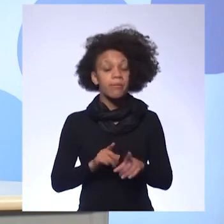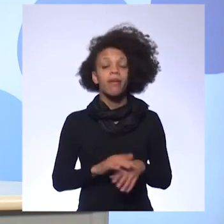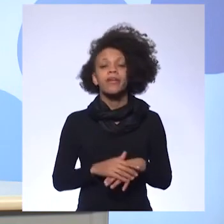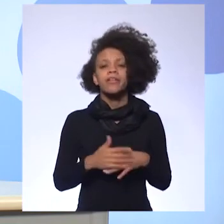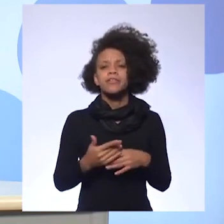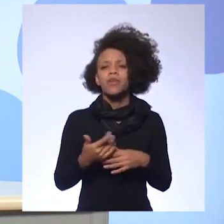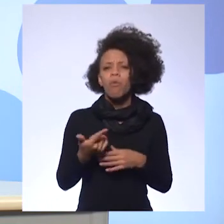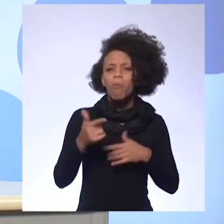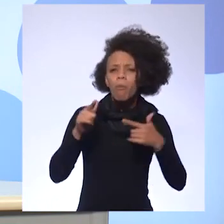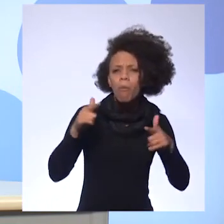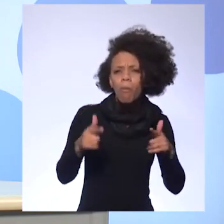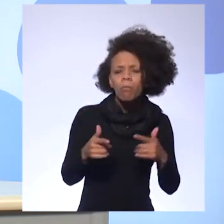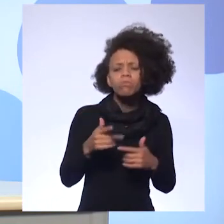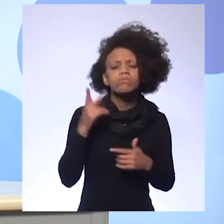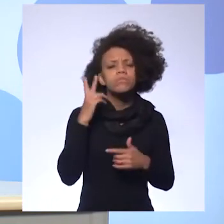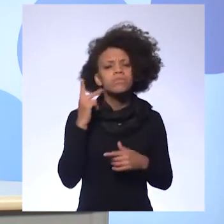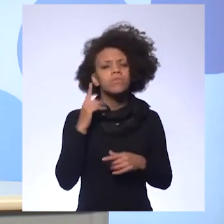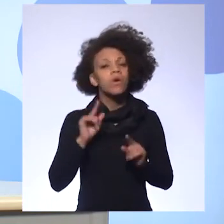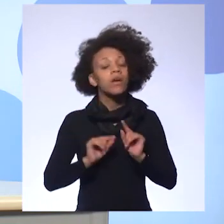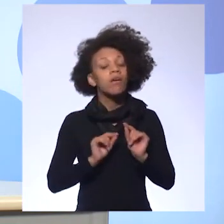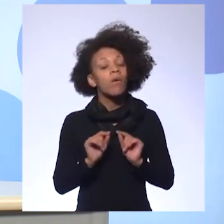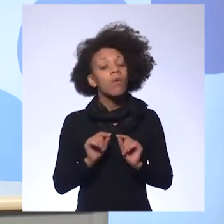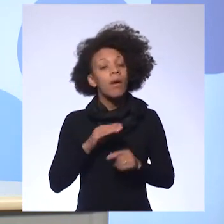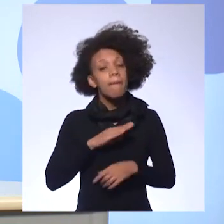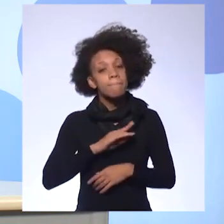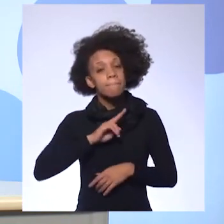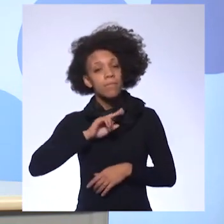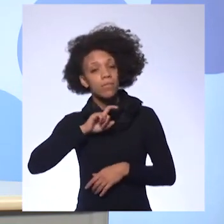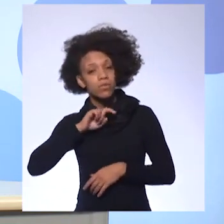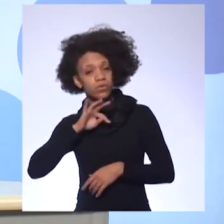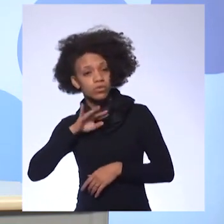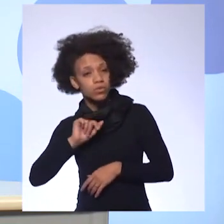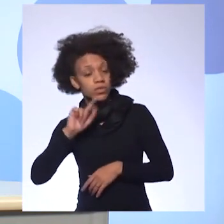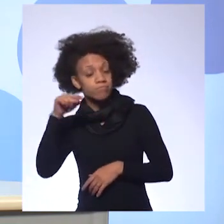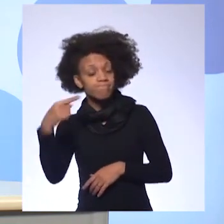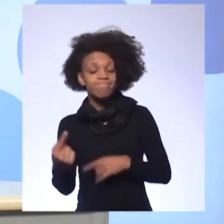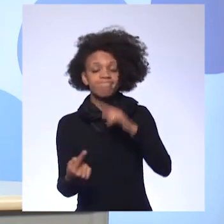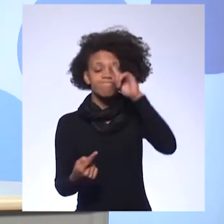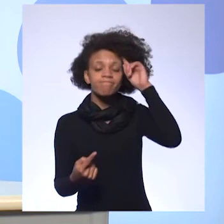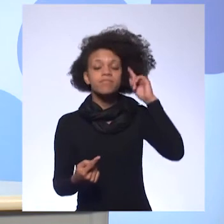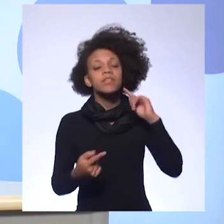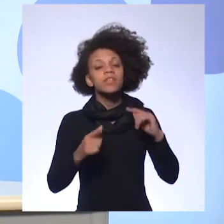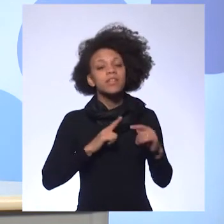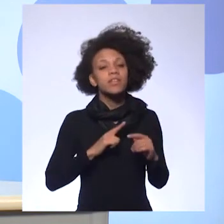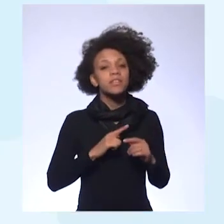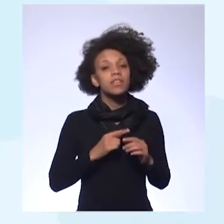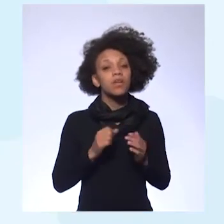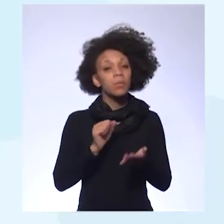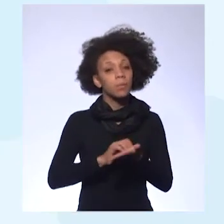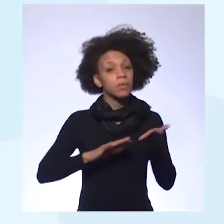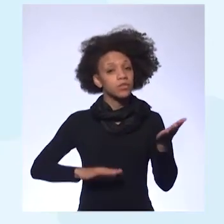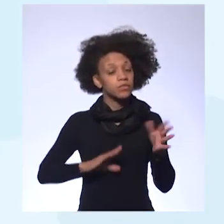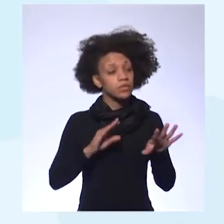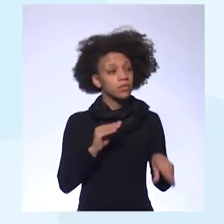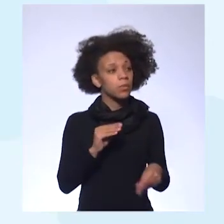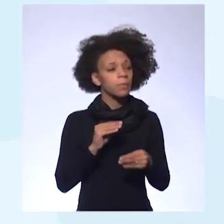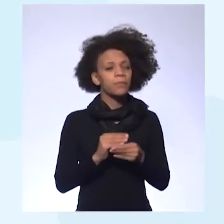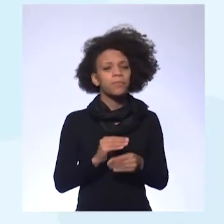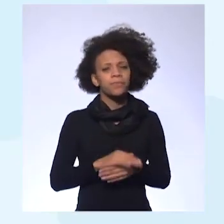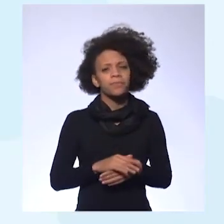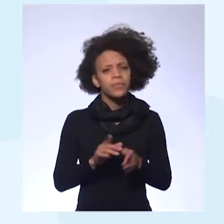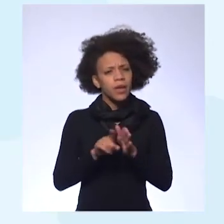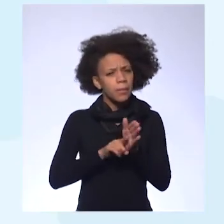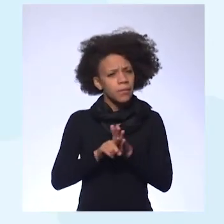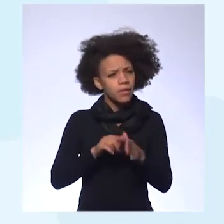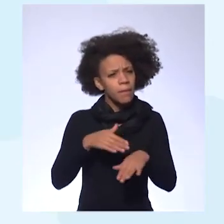recurso natural, que é a bauxita. E logo na sequência nós temos uma indicação de uma atividade complementar. Pesquise